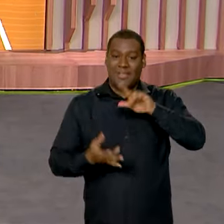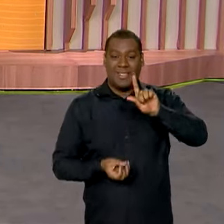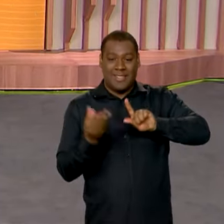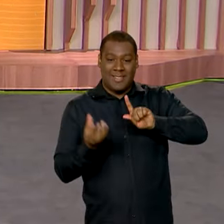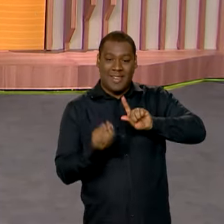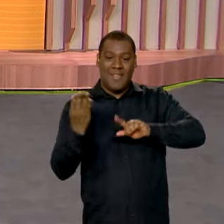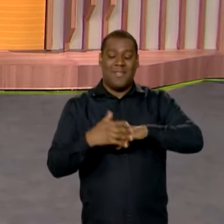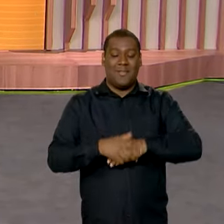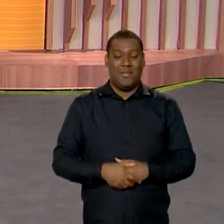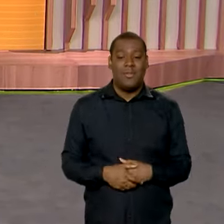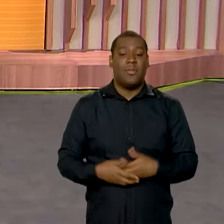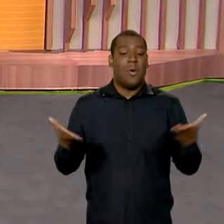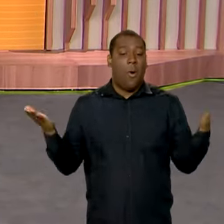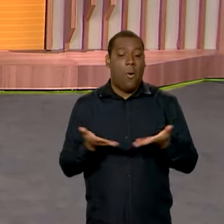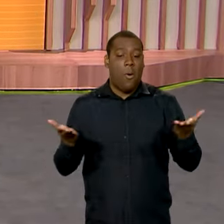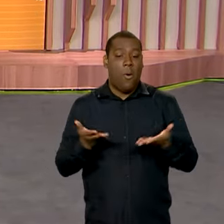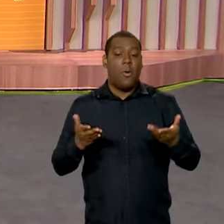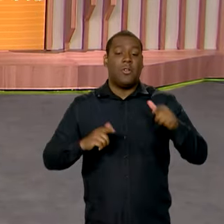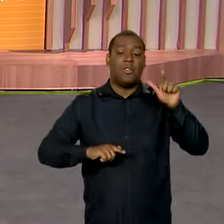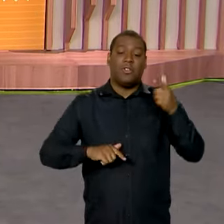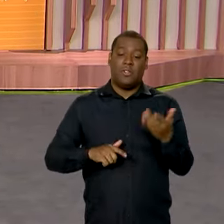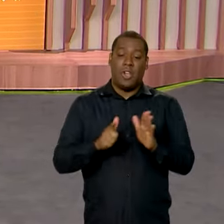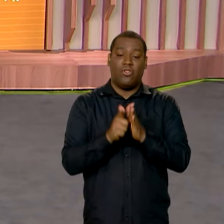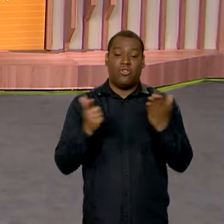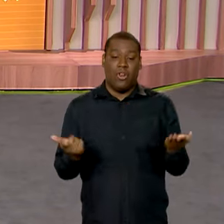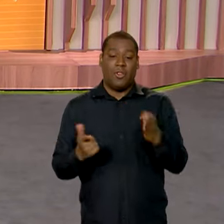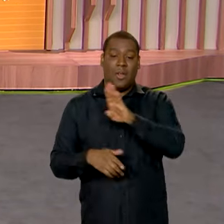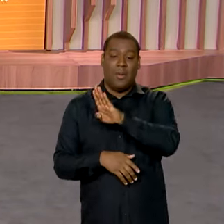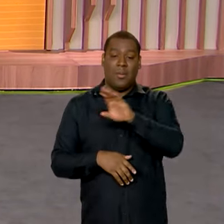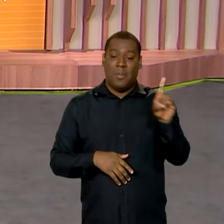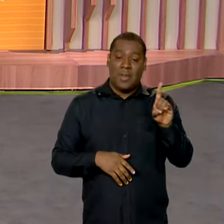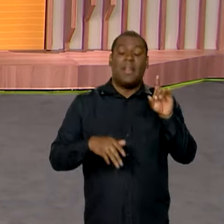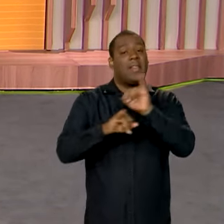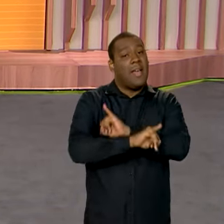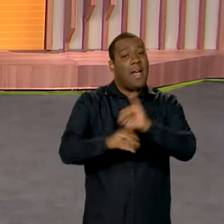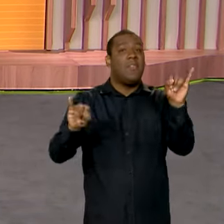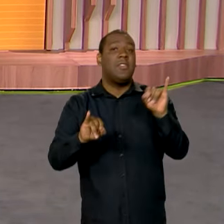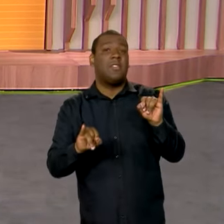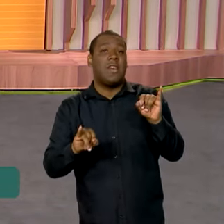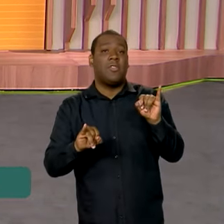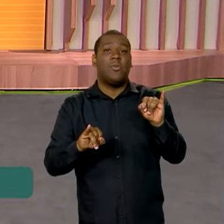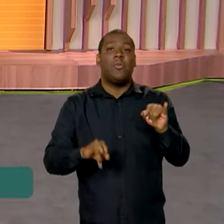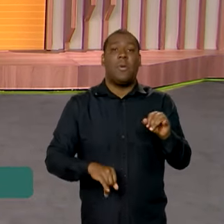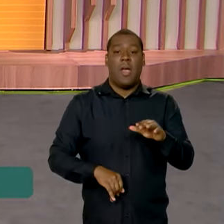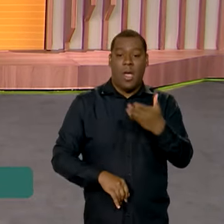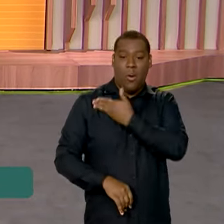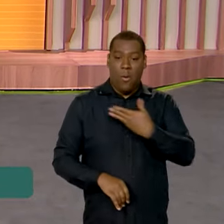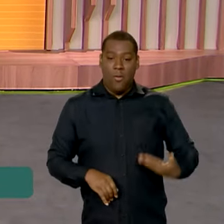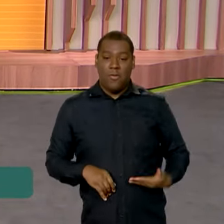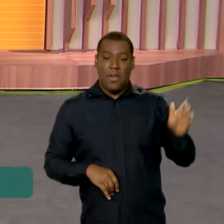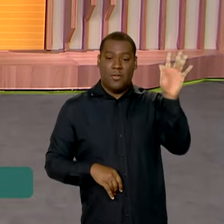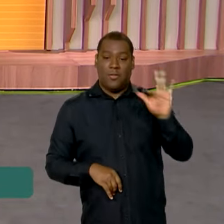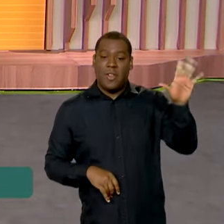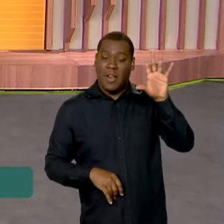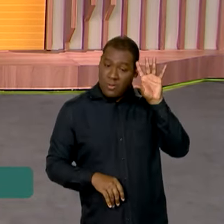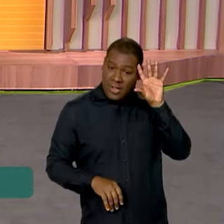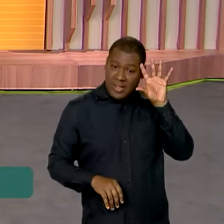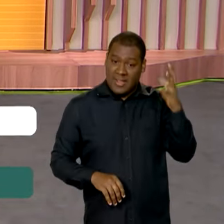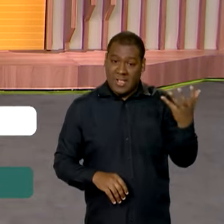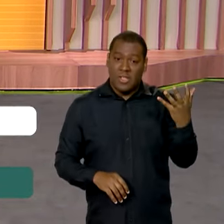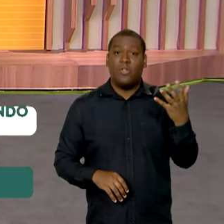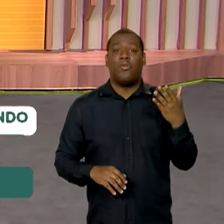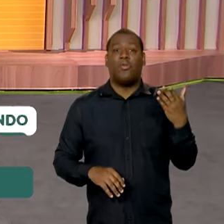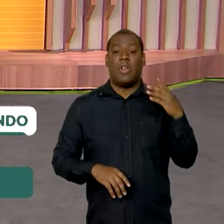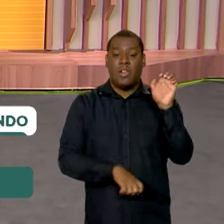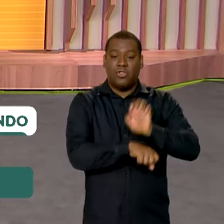A gente abre esta edição do Brasil em Dia falando sobre a decisão do governo federal de suspender a dívida do Rio Grande do Sul por